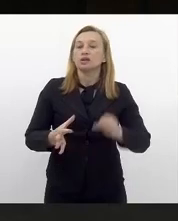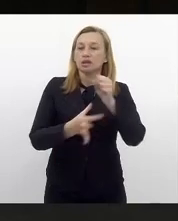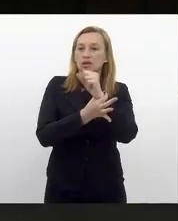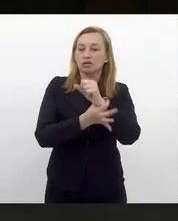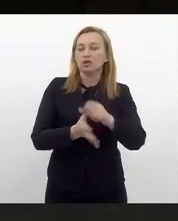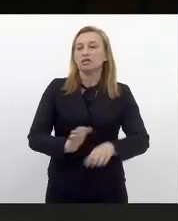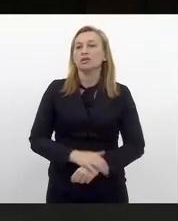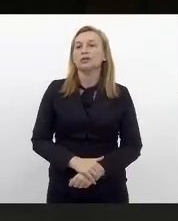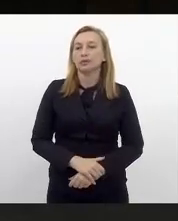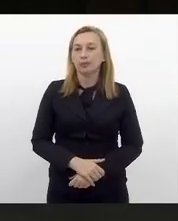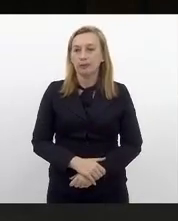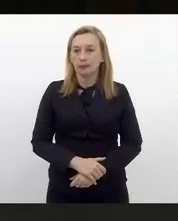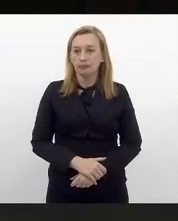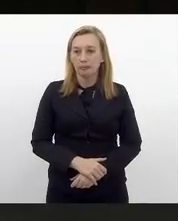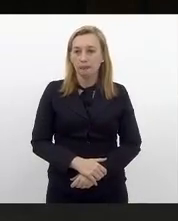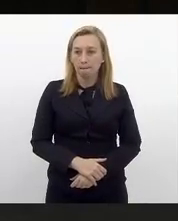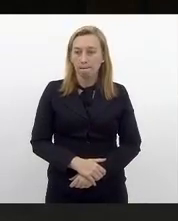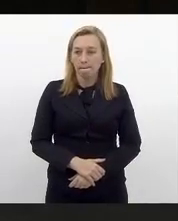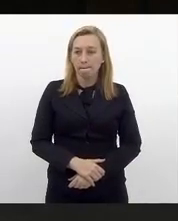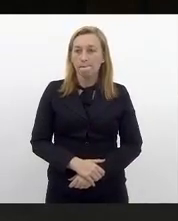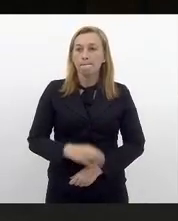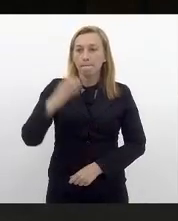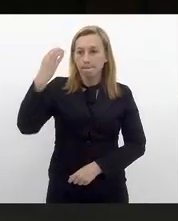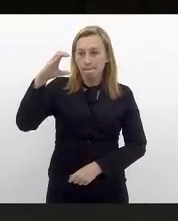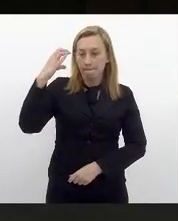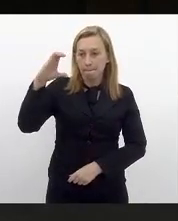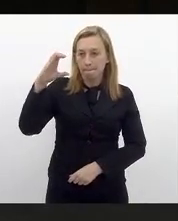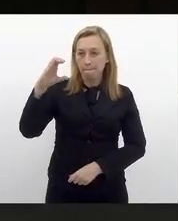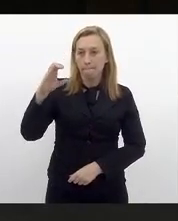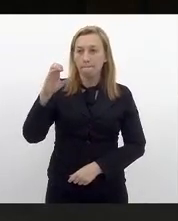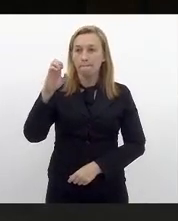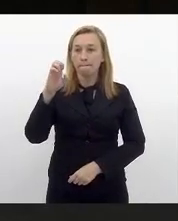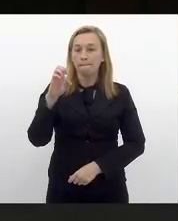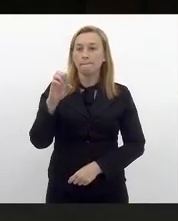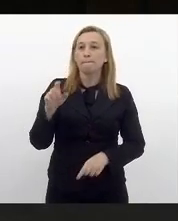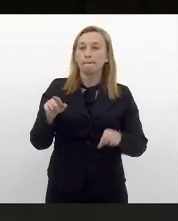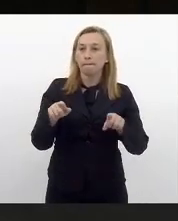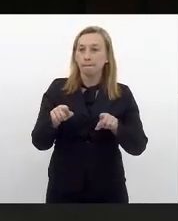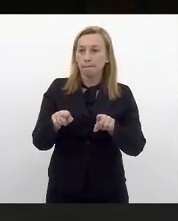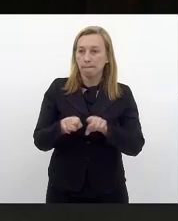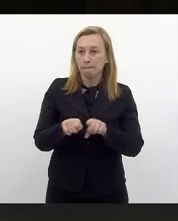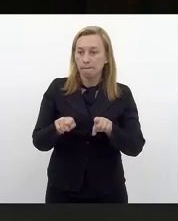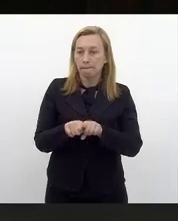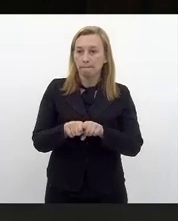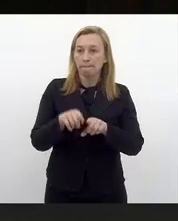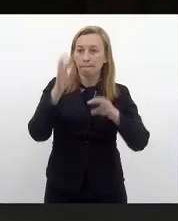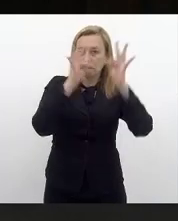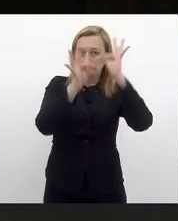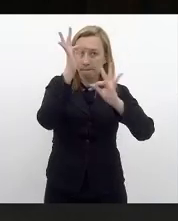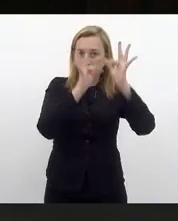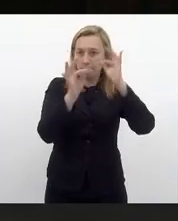segurança a ciência e tecnologia e segurança